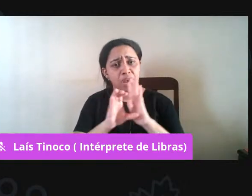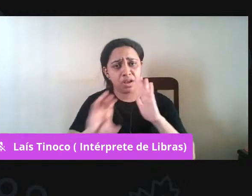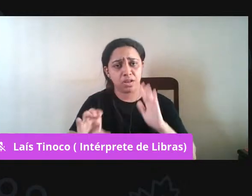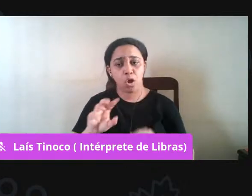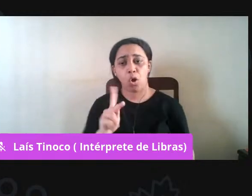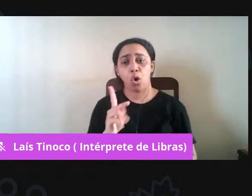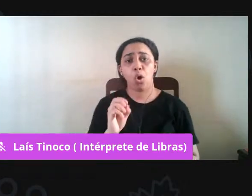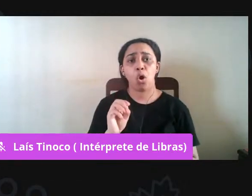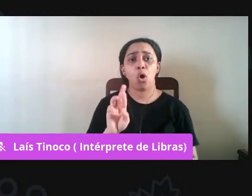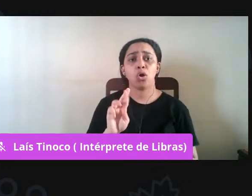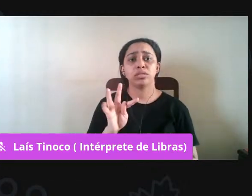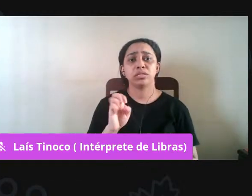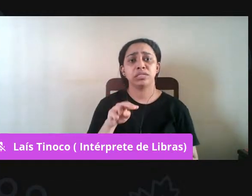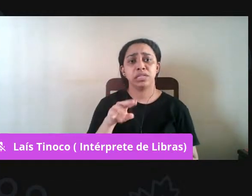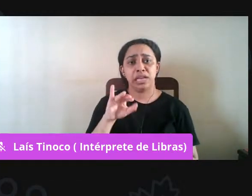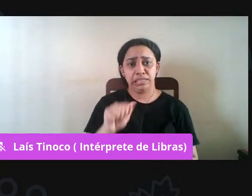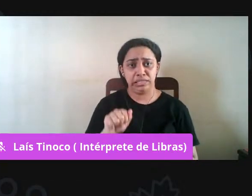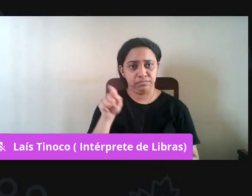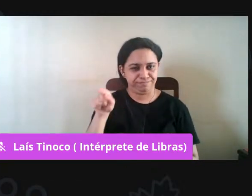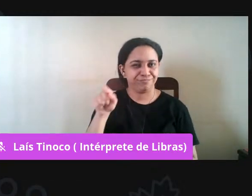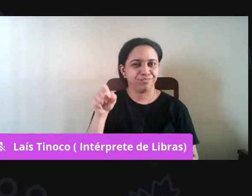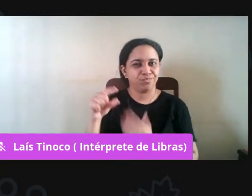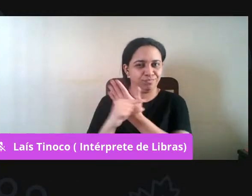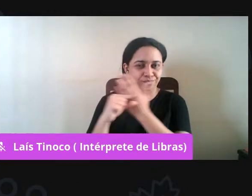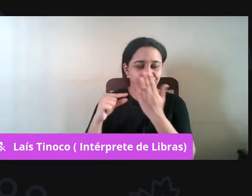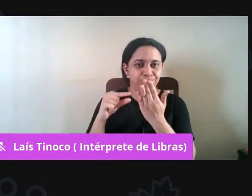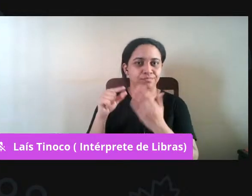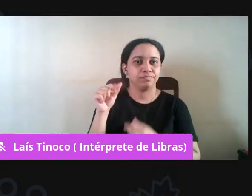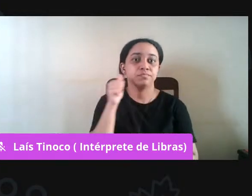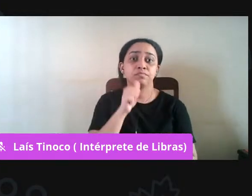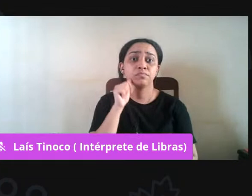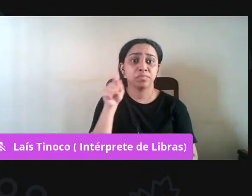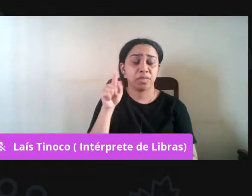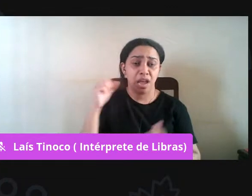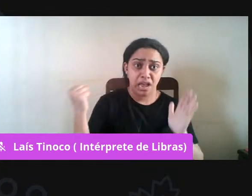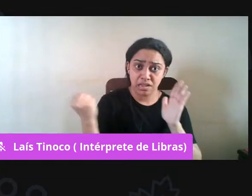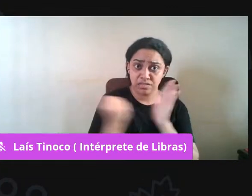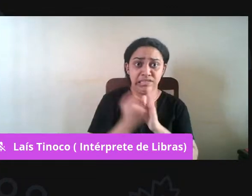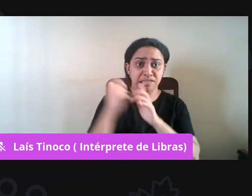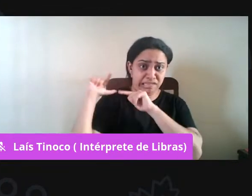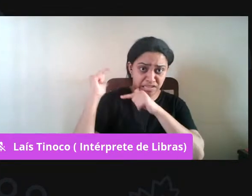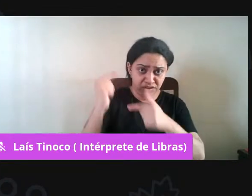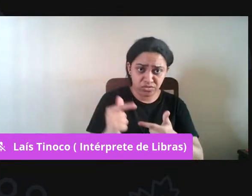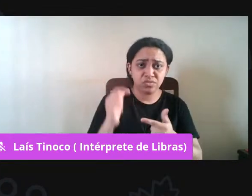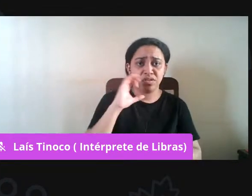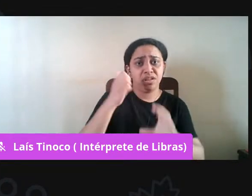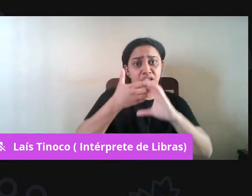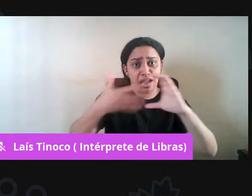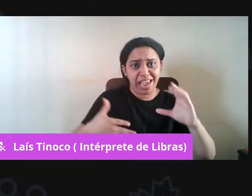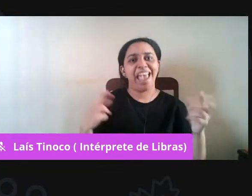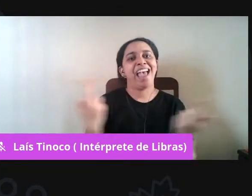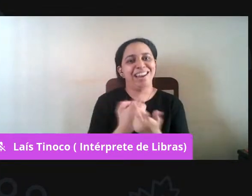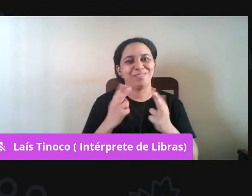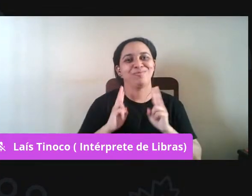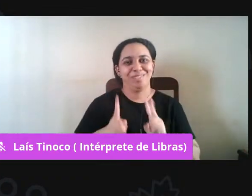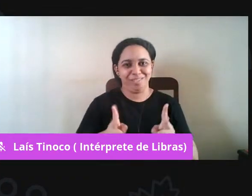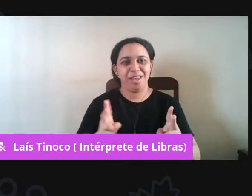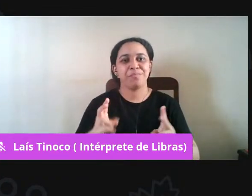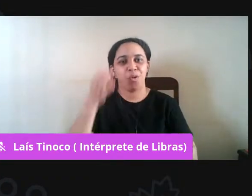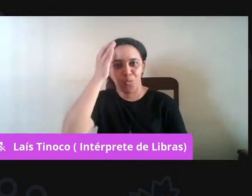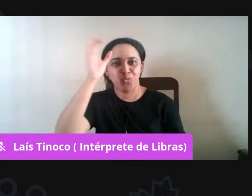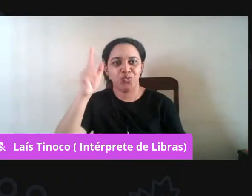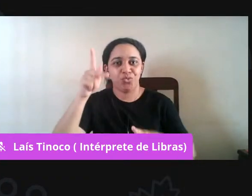Alvarez acrescenta à fraseologia o caráter tradicional e da relação com a cultura de um povo. Vai dizer isso.